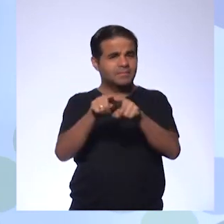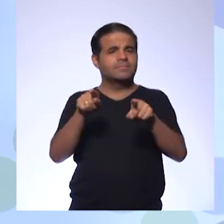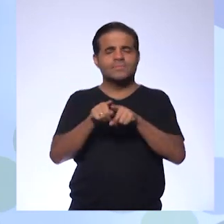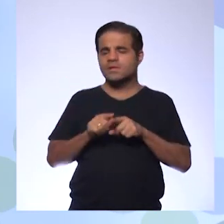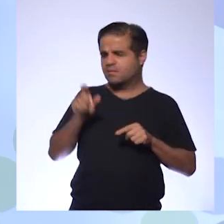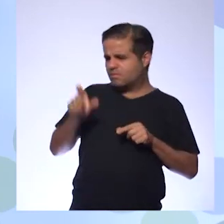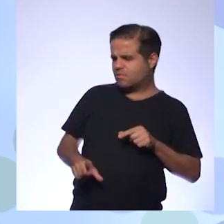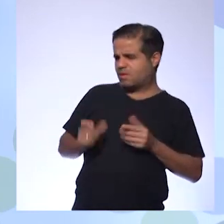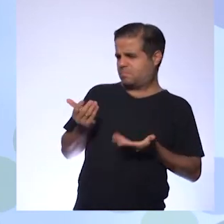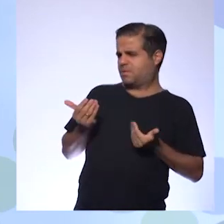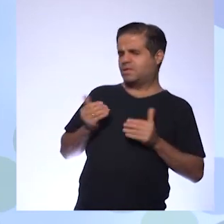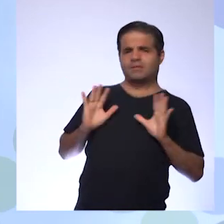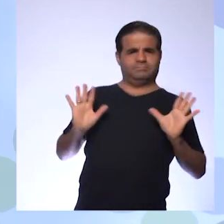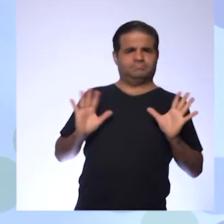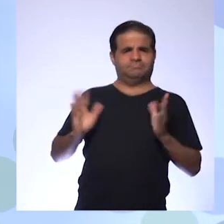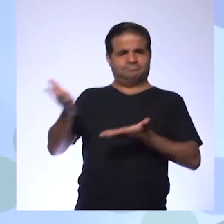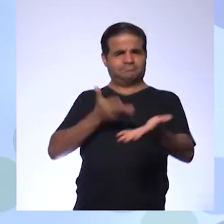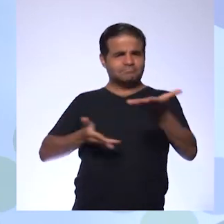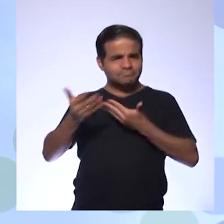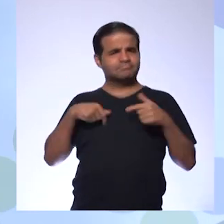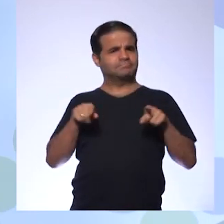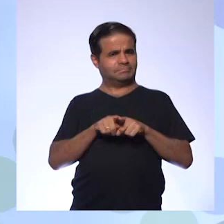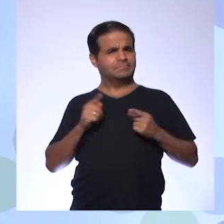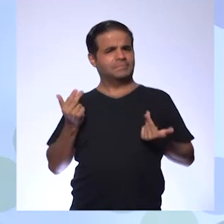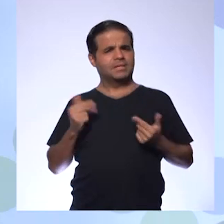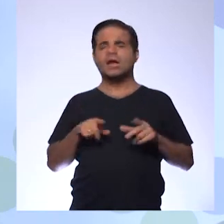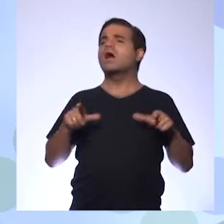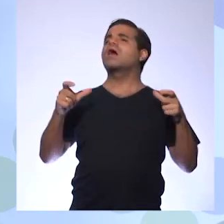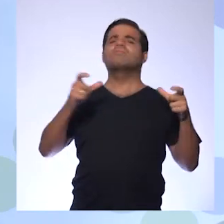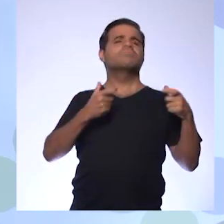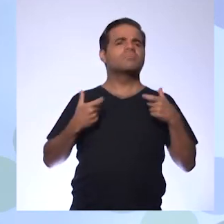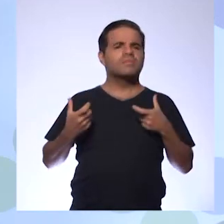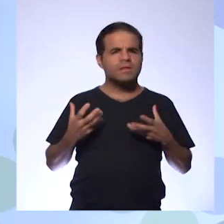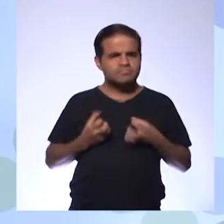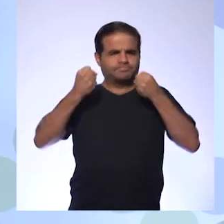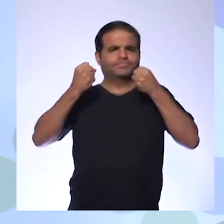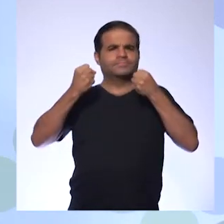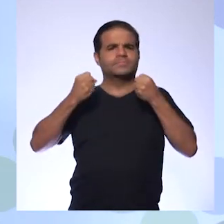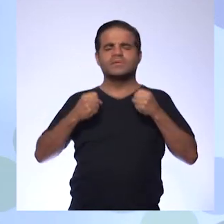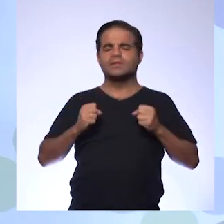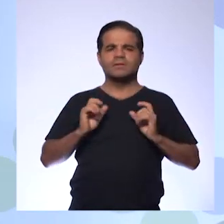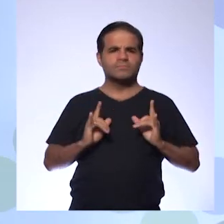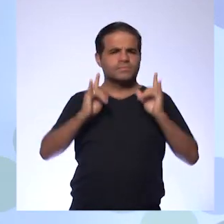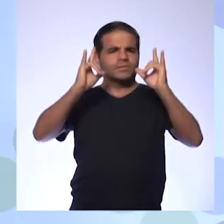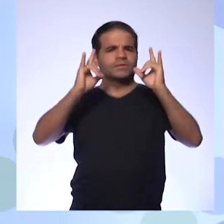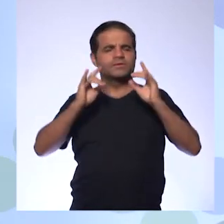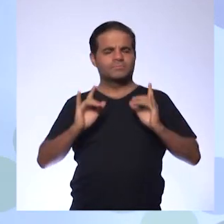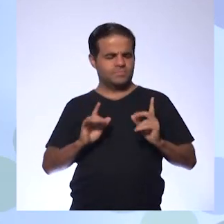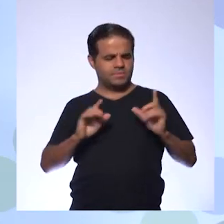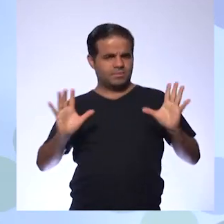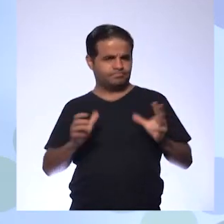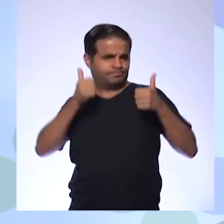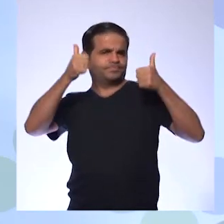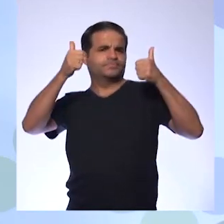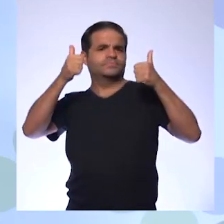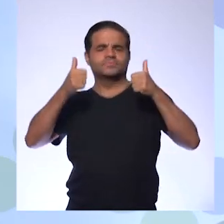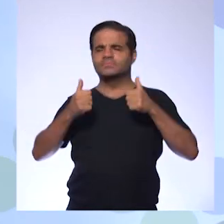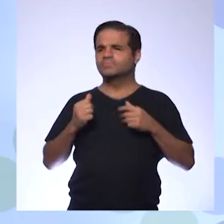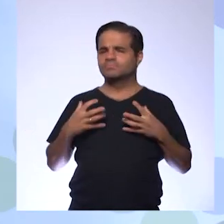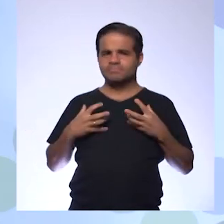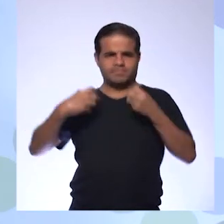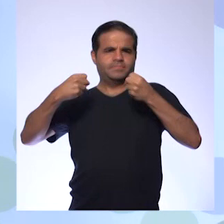e o rapaz às vezes não, pera aí, eu quero ser resgatado também. Cadê aquela princesa que vai me tirar da minha torre, né? Isso é bacana isso, né? Então, mas vamos lá,